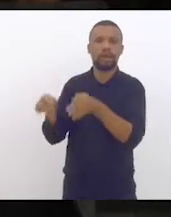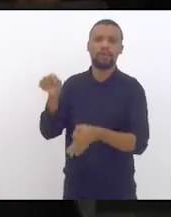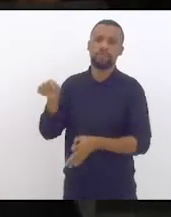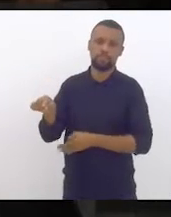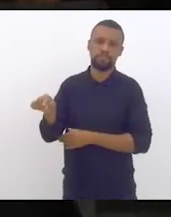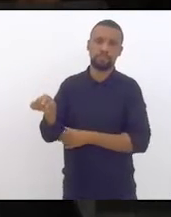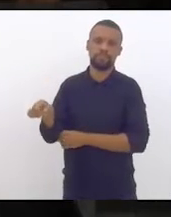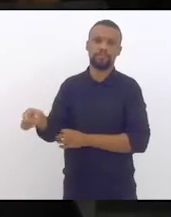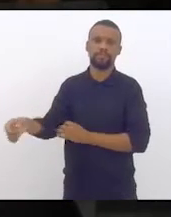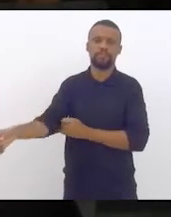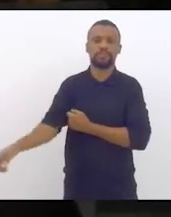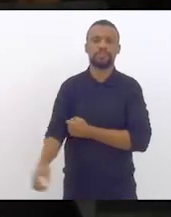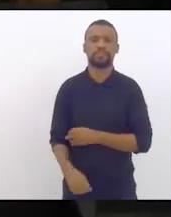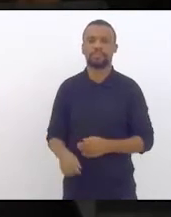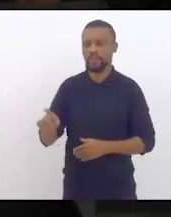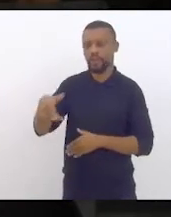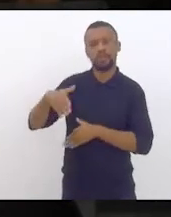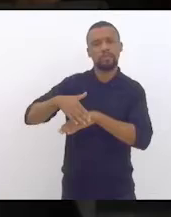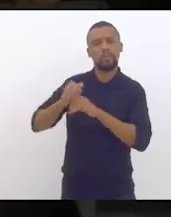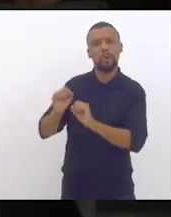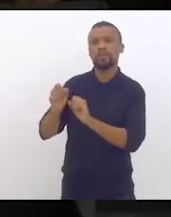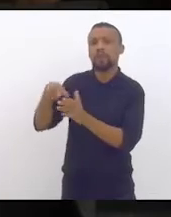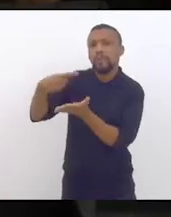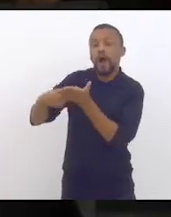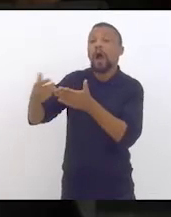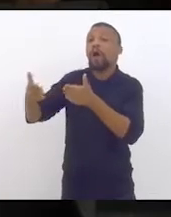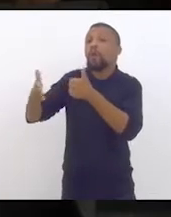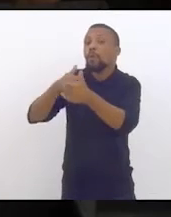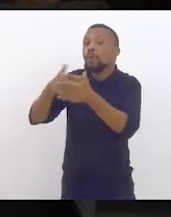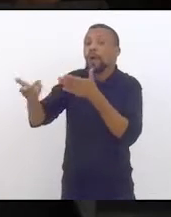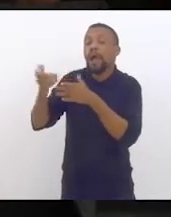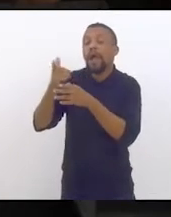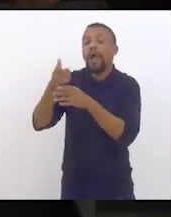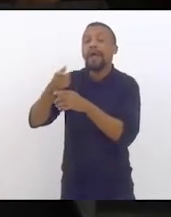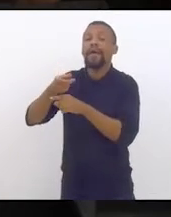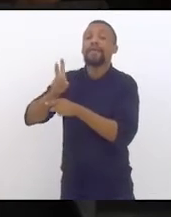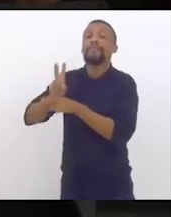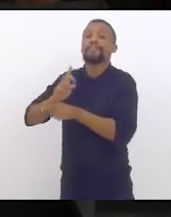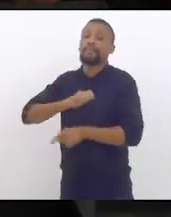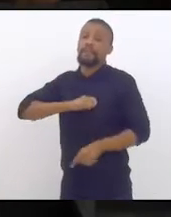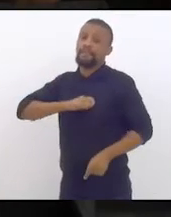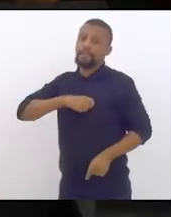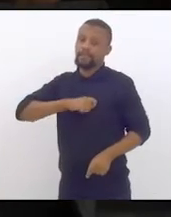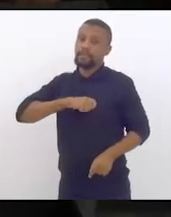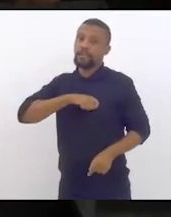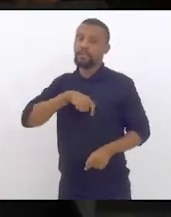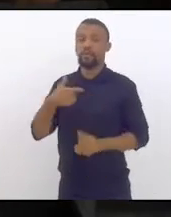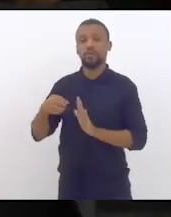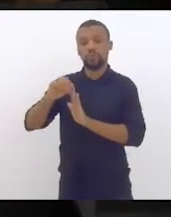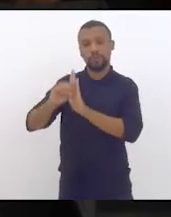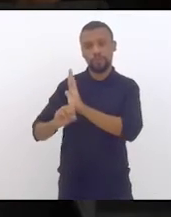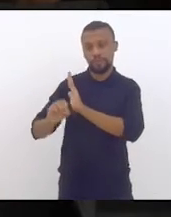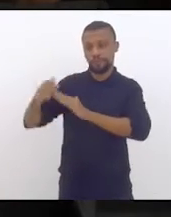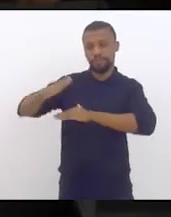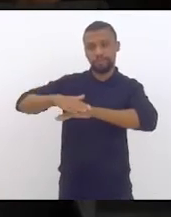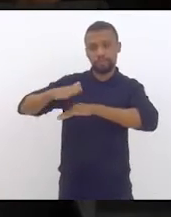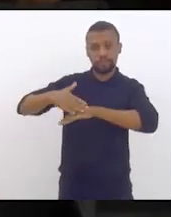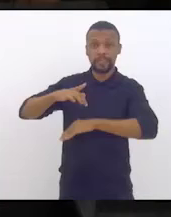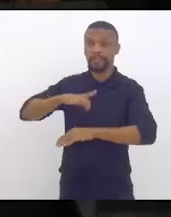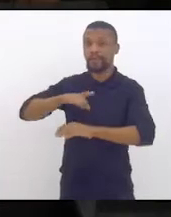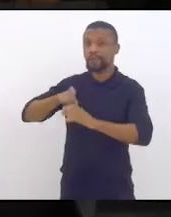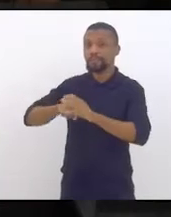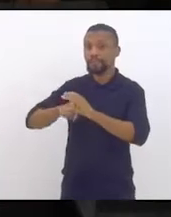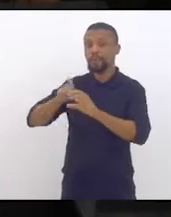já faz parte de fazer qualquer auditoria de ofício por vontade própria desde que haja né